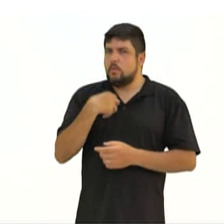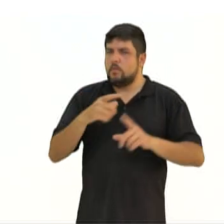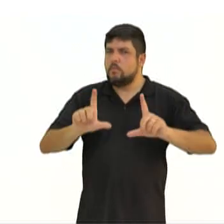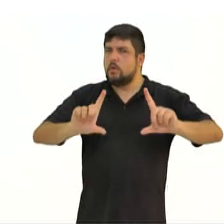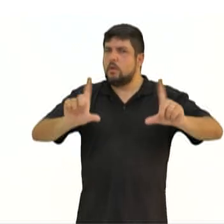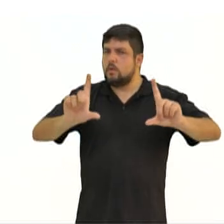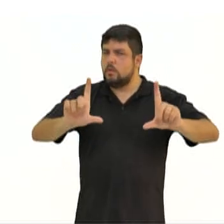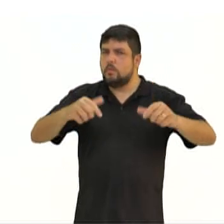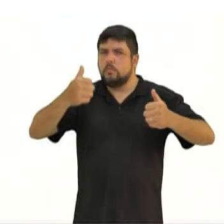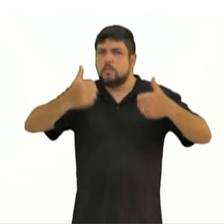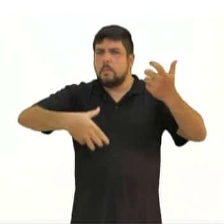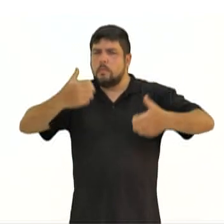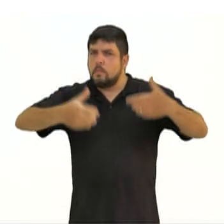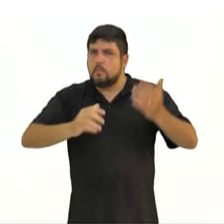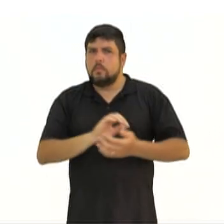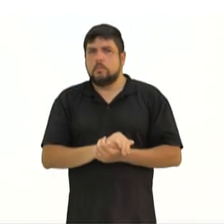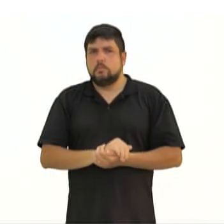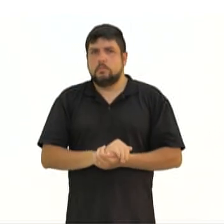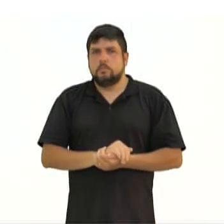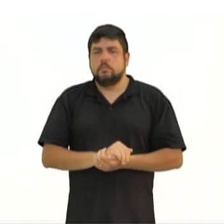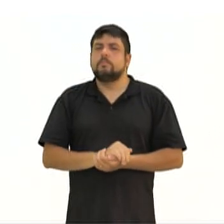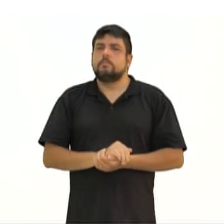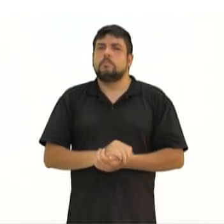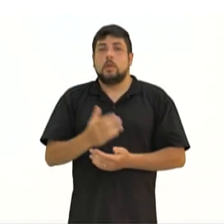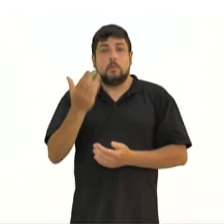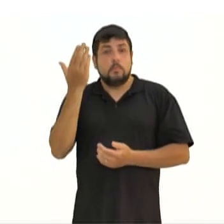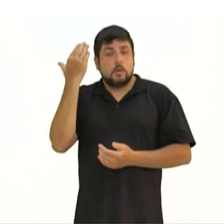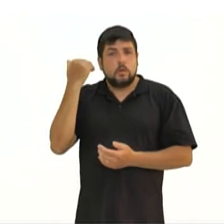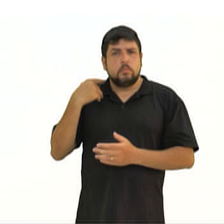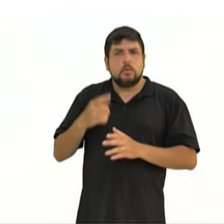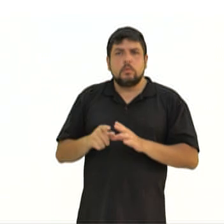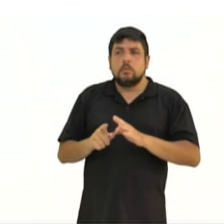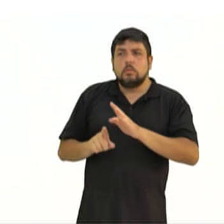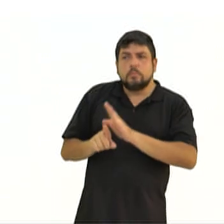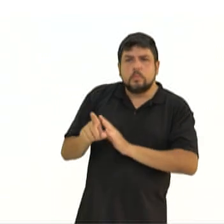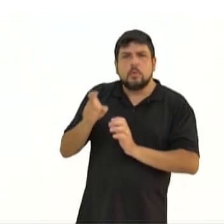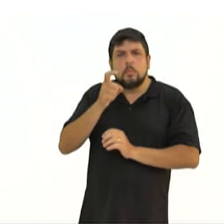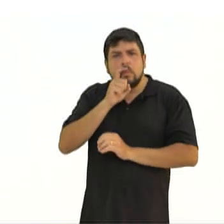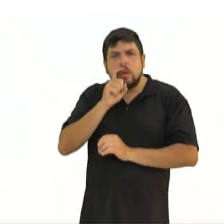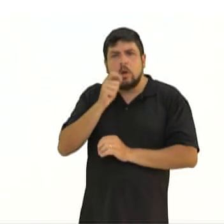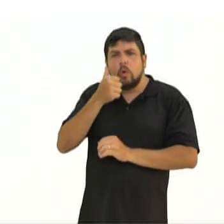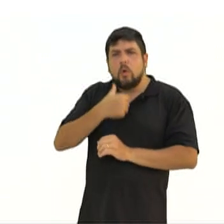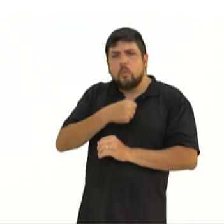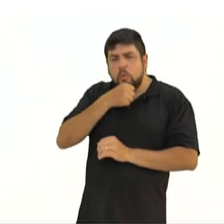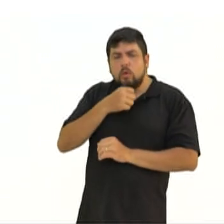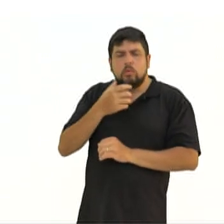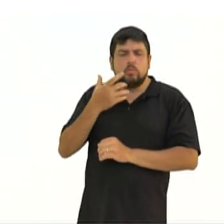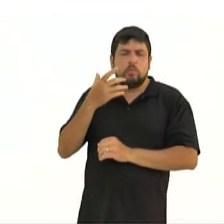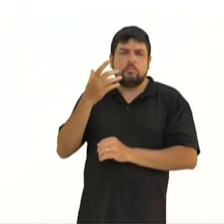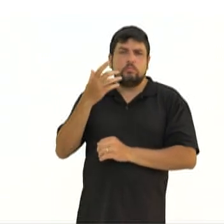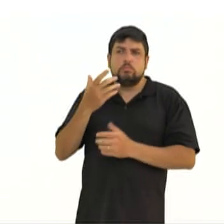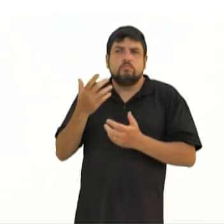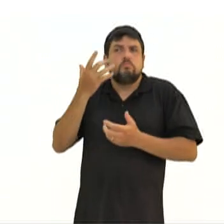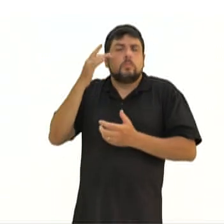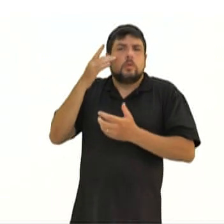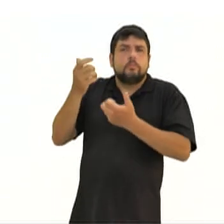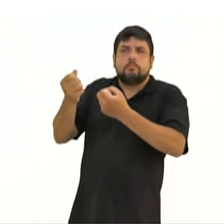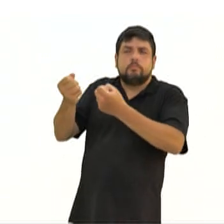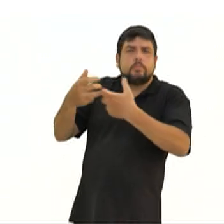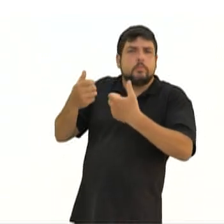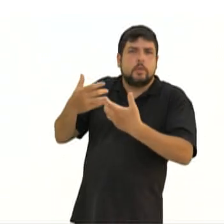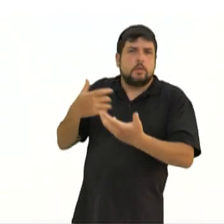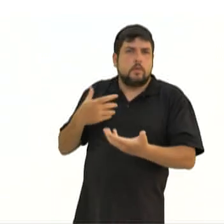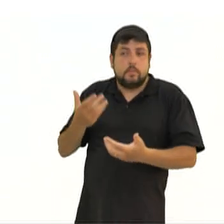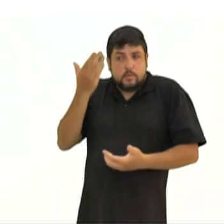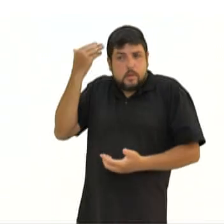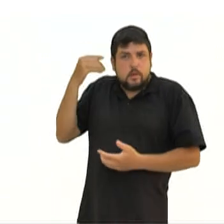nos últimos tempos. Há um tempo atrás, talvez, perguntar para os pais ou avós de vocês, eles não teriam informações para passar sobre a história do